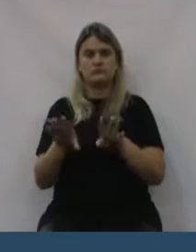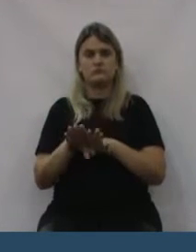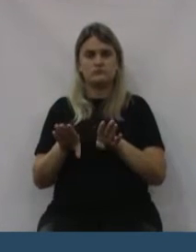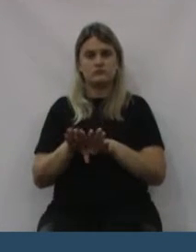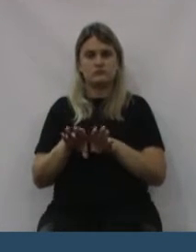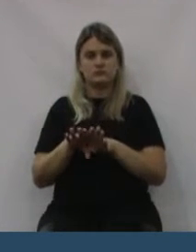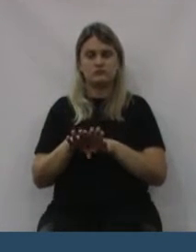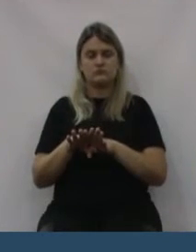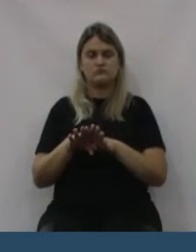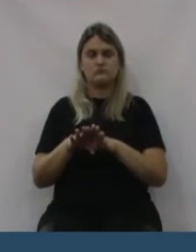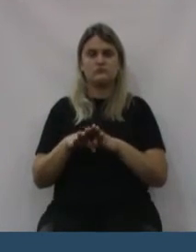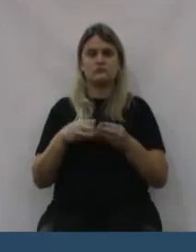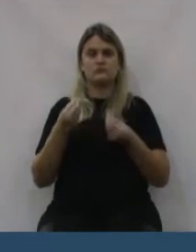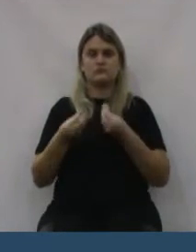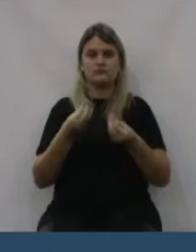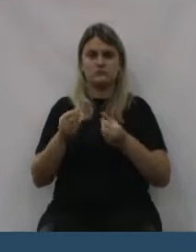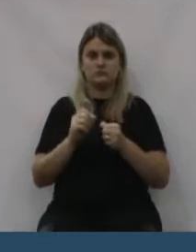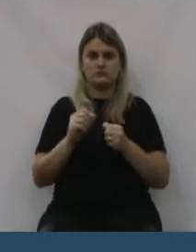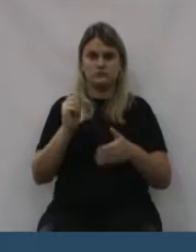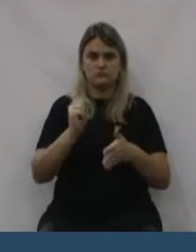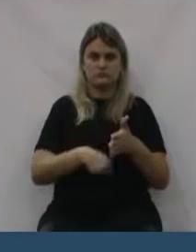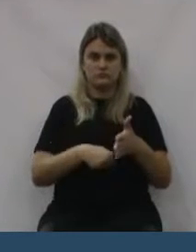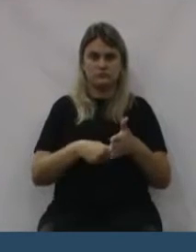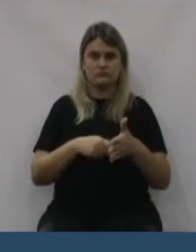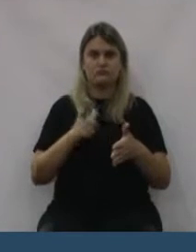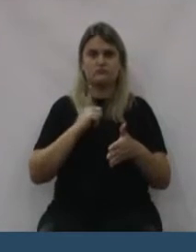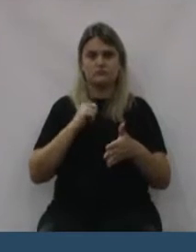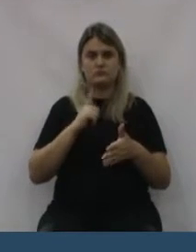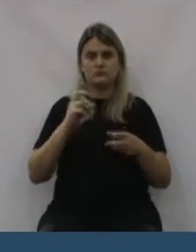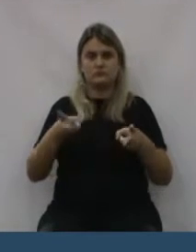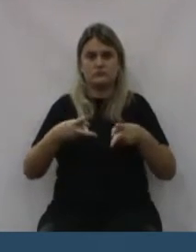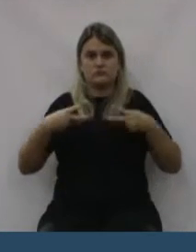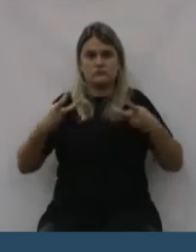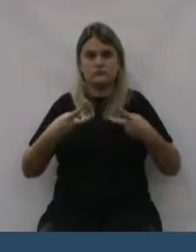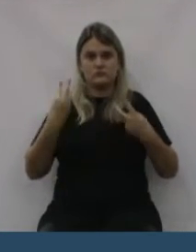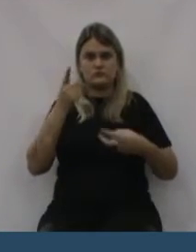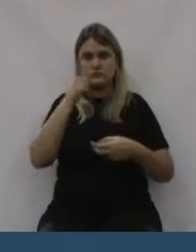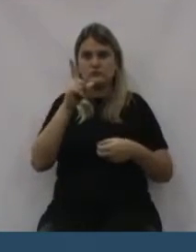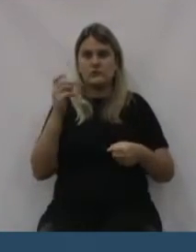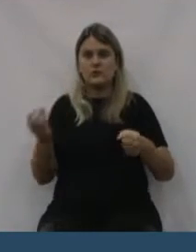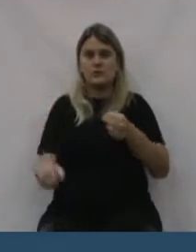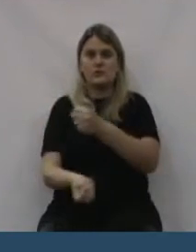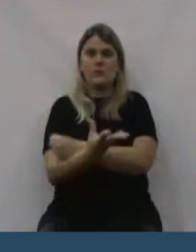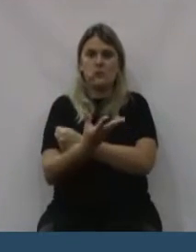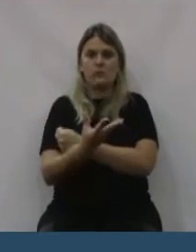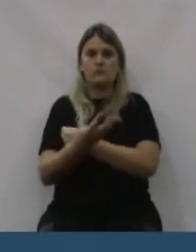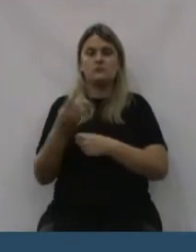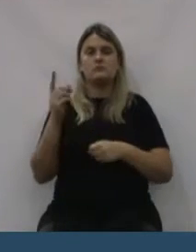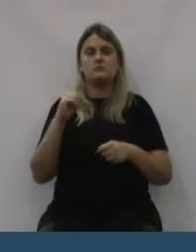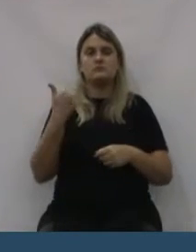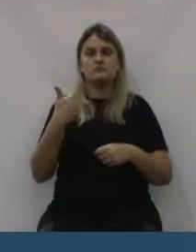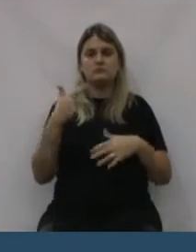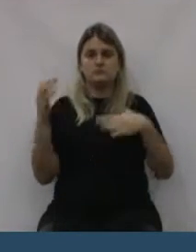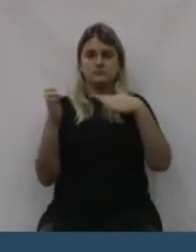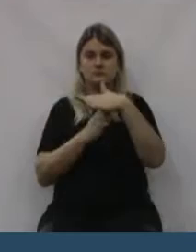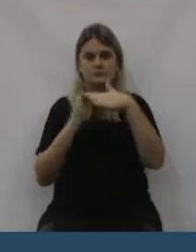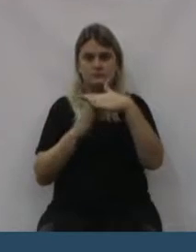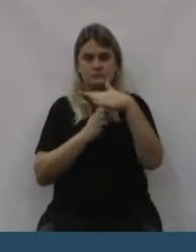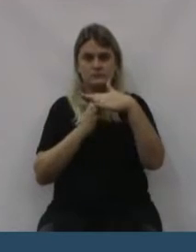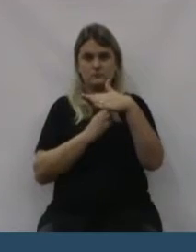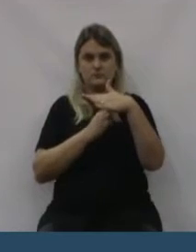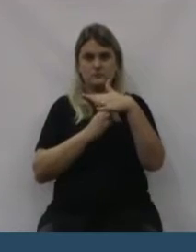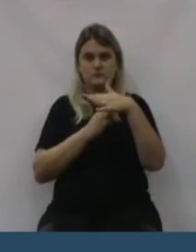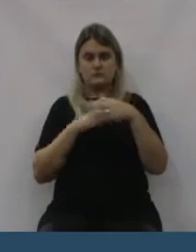sim, infelizmente, como todos sabemos, que as empresas têm, através do seu objeto